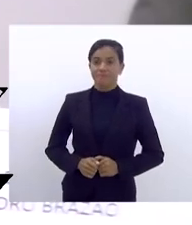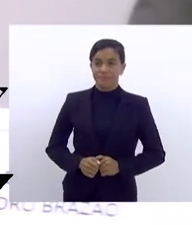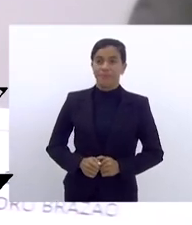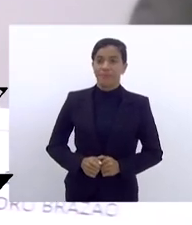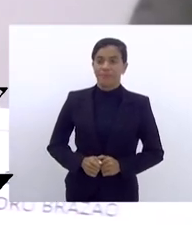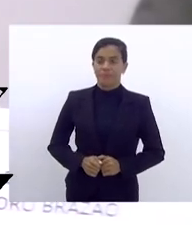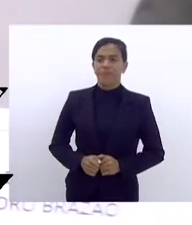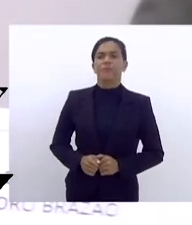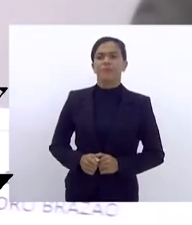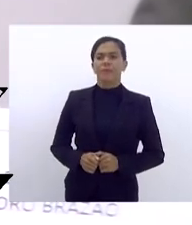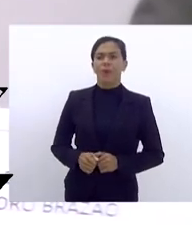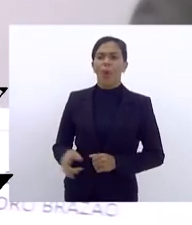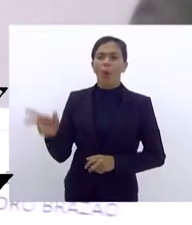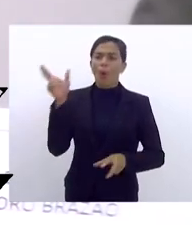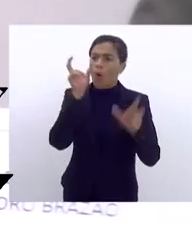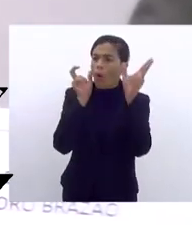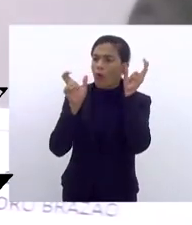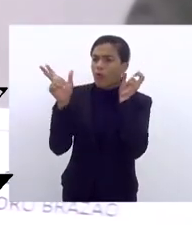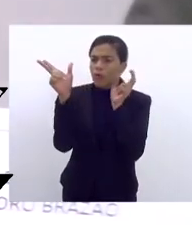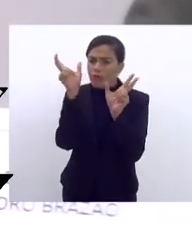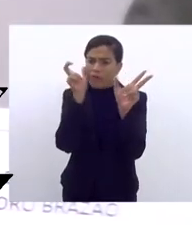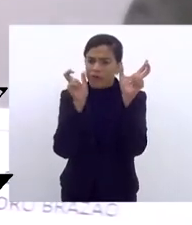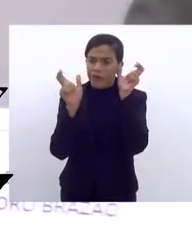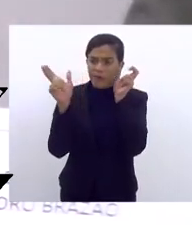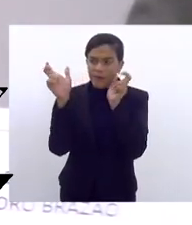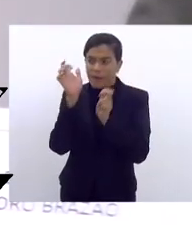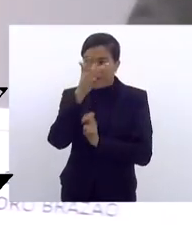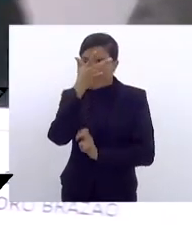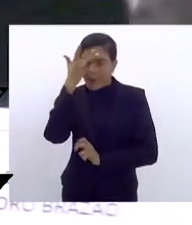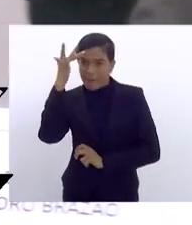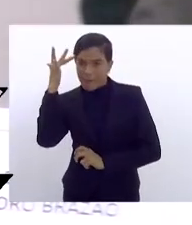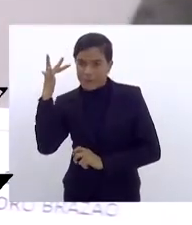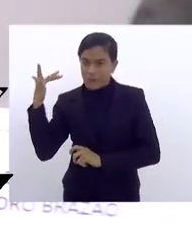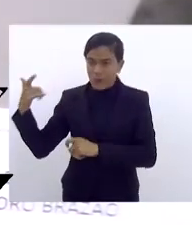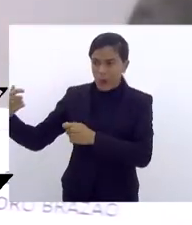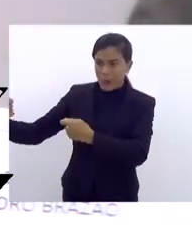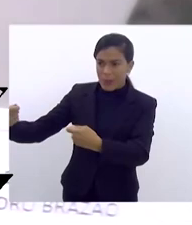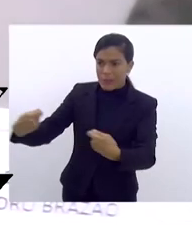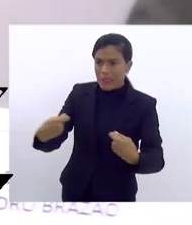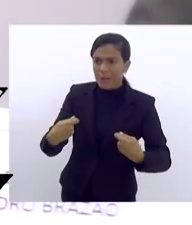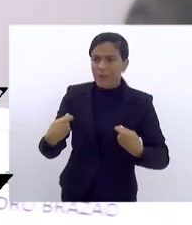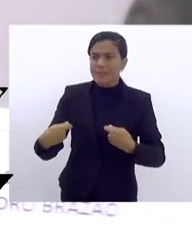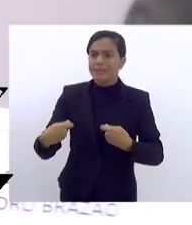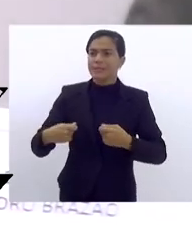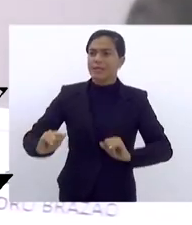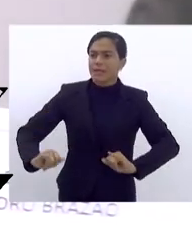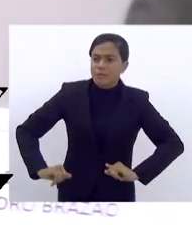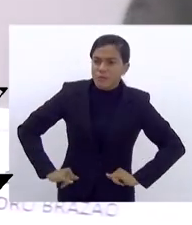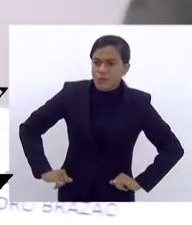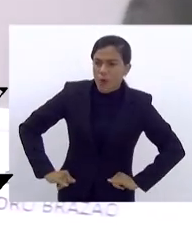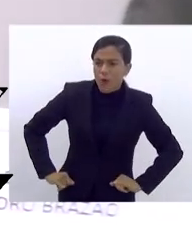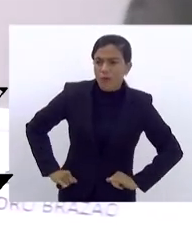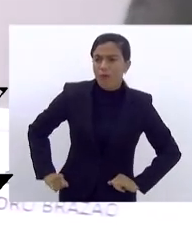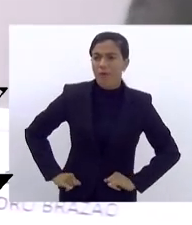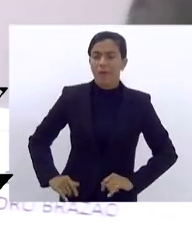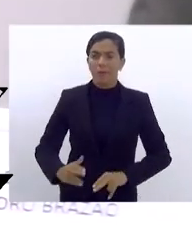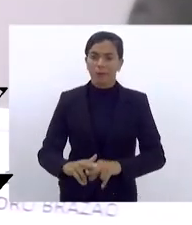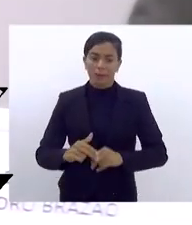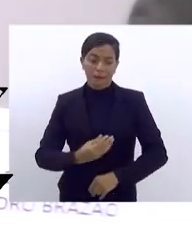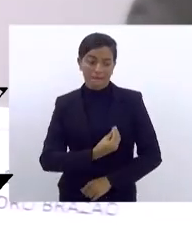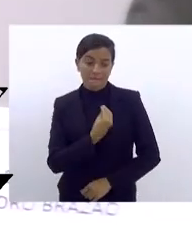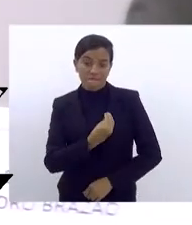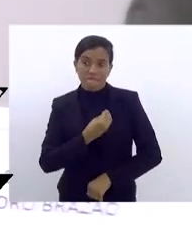ouvir muito mais quem está na ponta quem está sofrendo quem está passando pelo problema porque nós